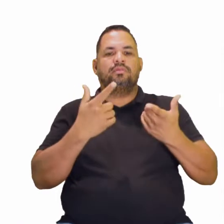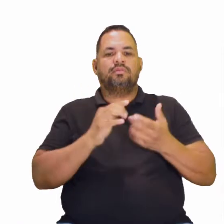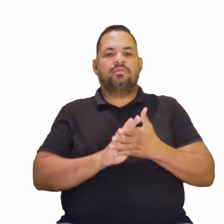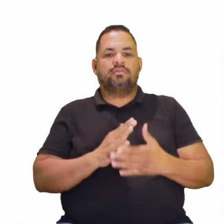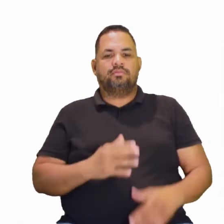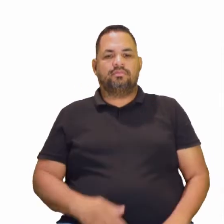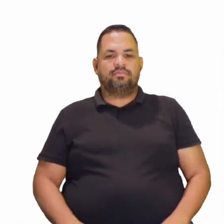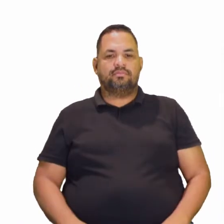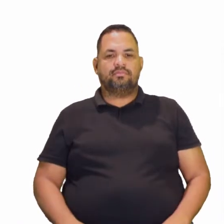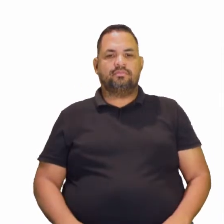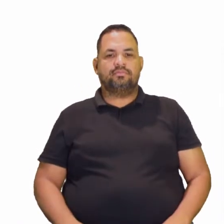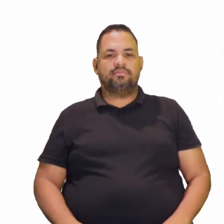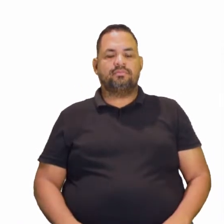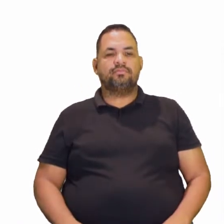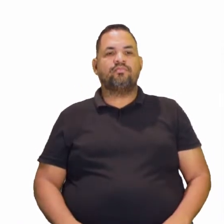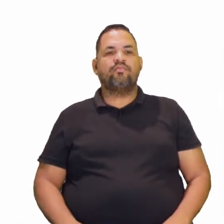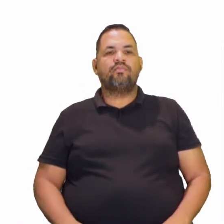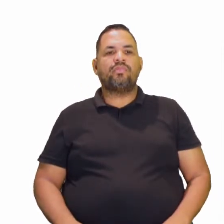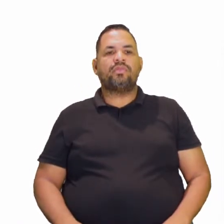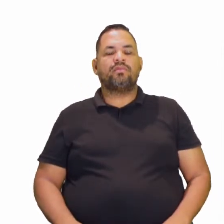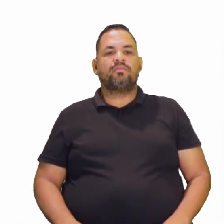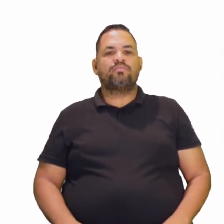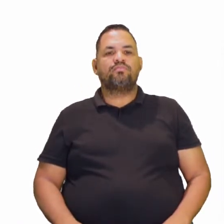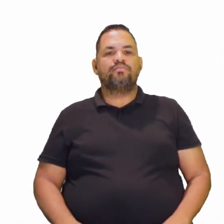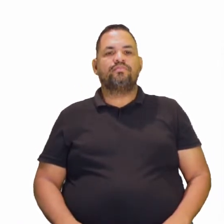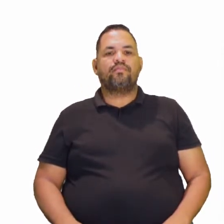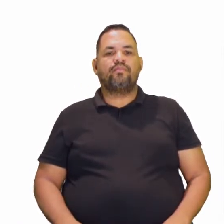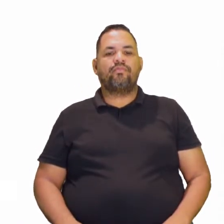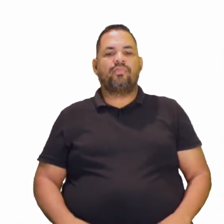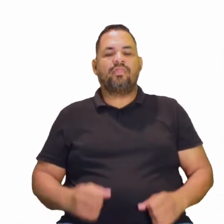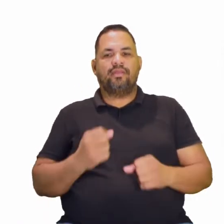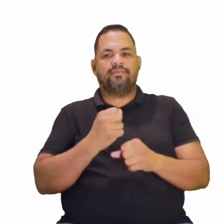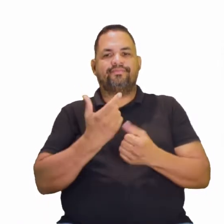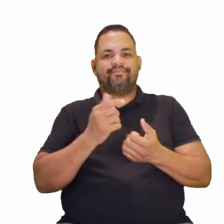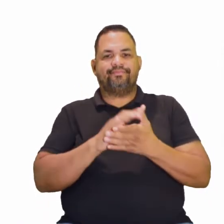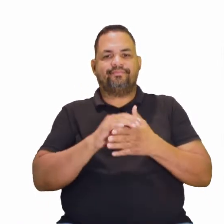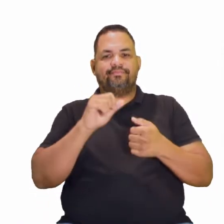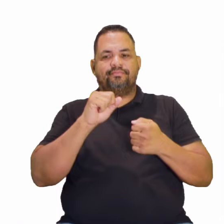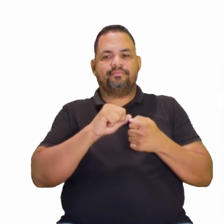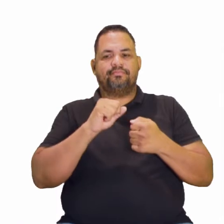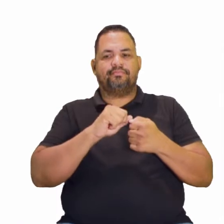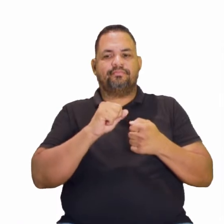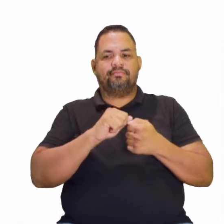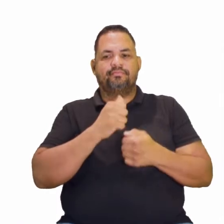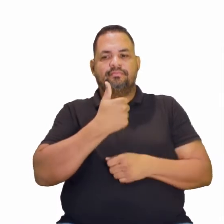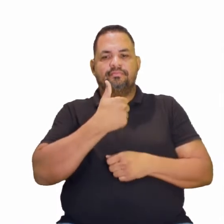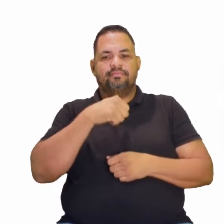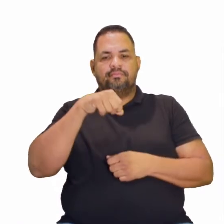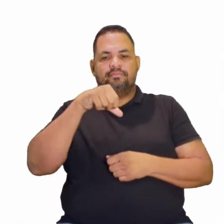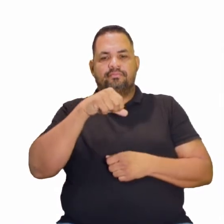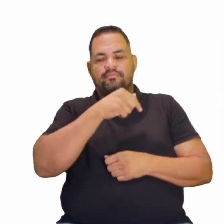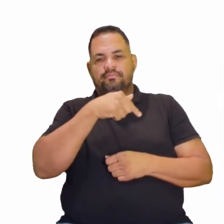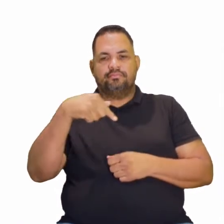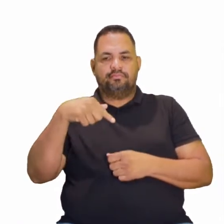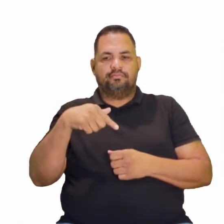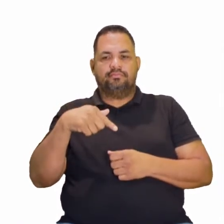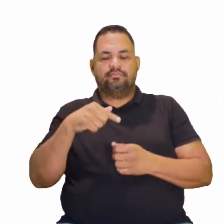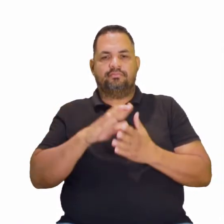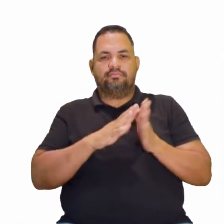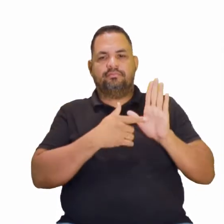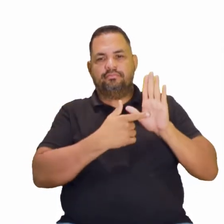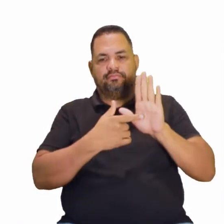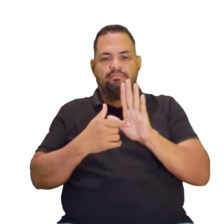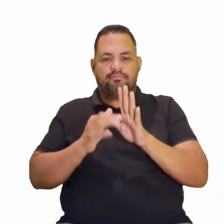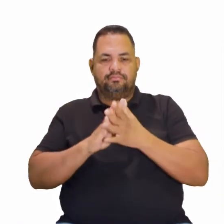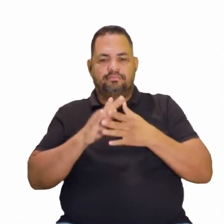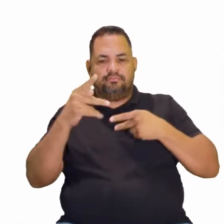Anitta Malfatti. Então, em 1917 foi que ela fez a sua primeira exposição, cuidadosamente